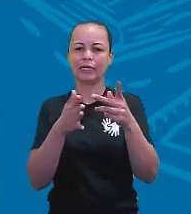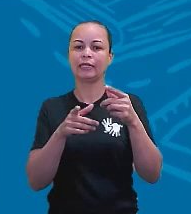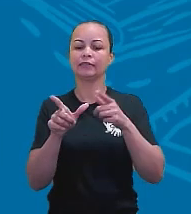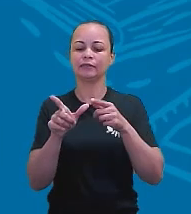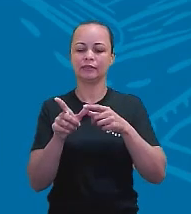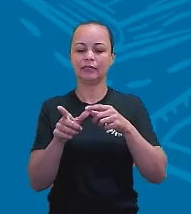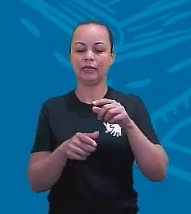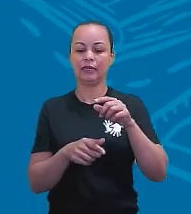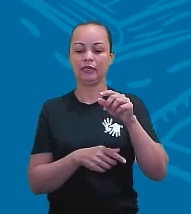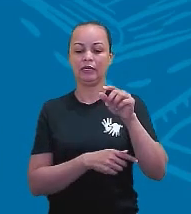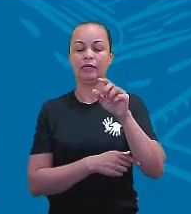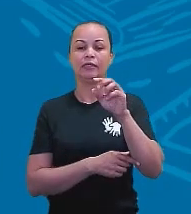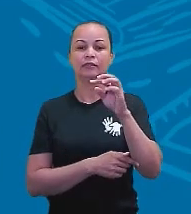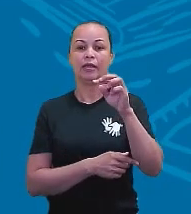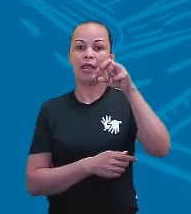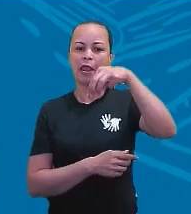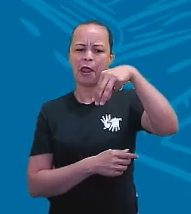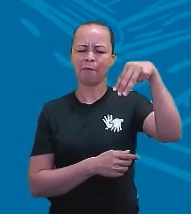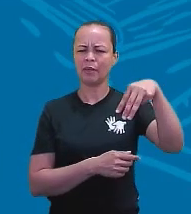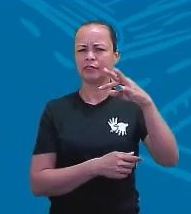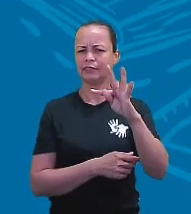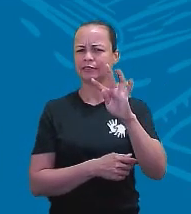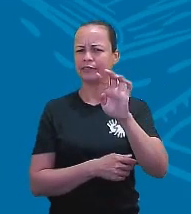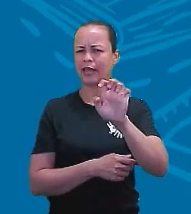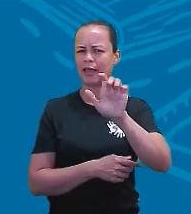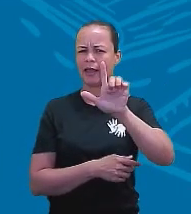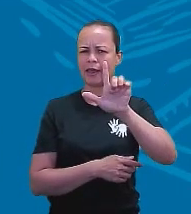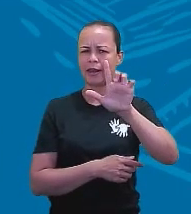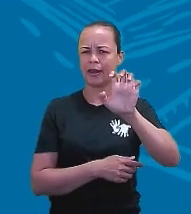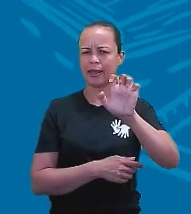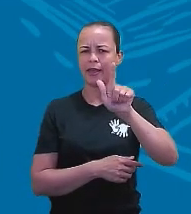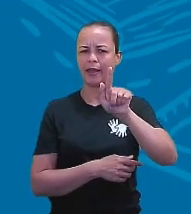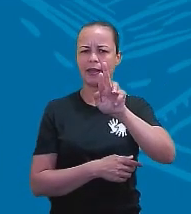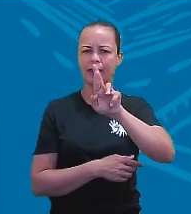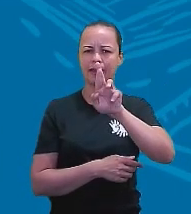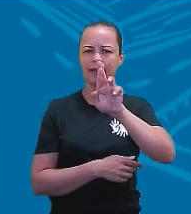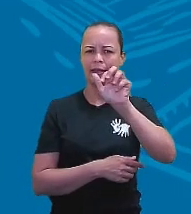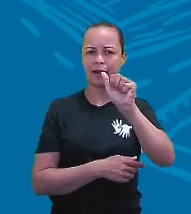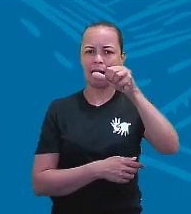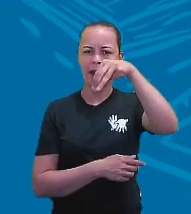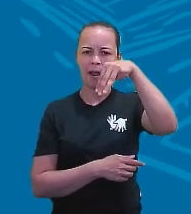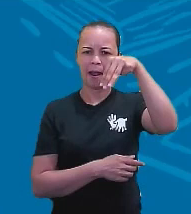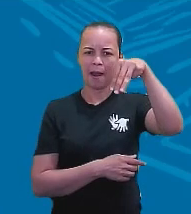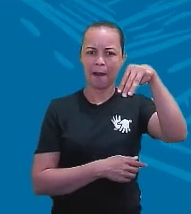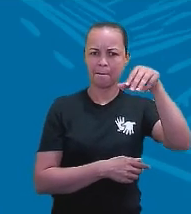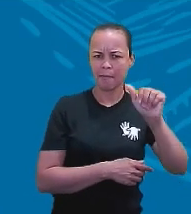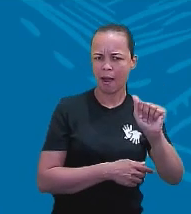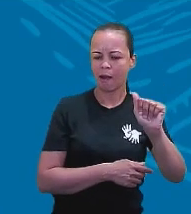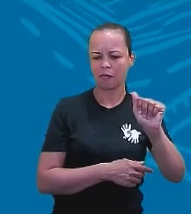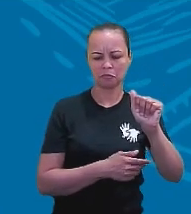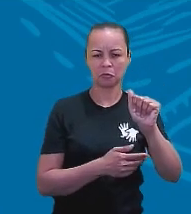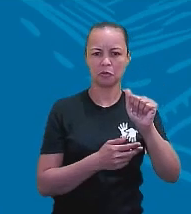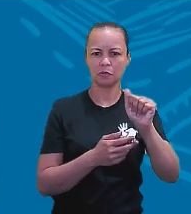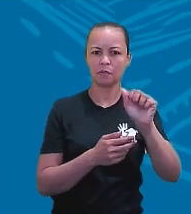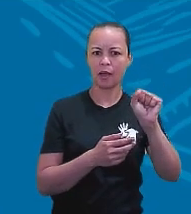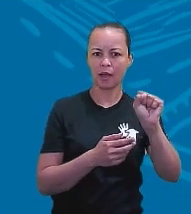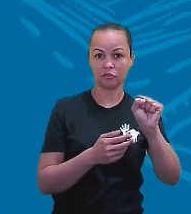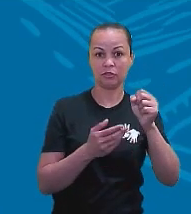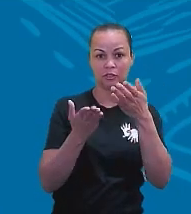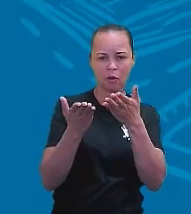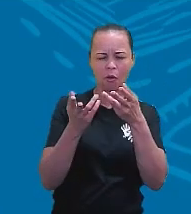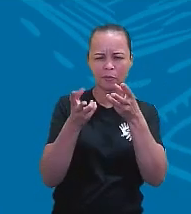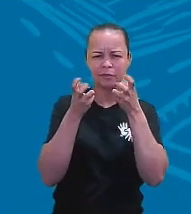2 letras M. Então, a gente já tem uma particularidade aí da nossa língua portuguesa, como era escrita. Vê que